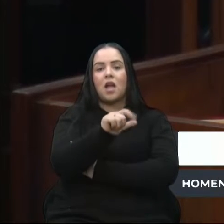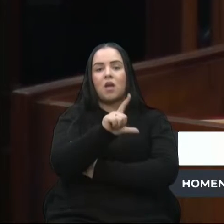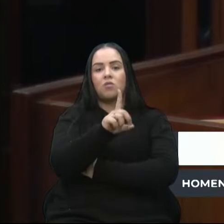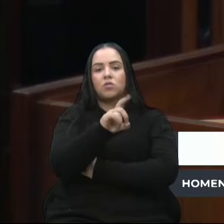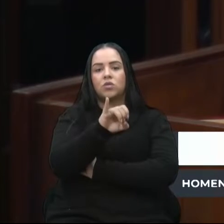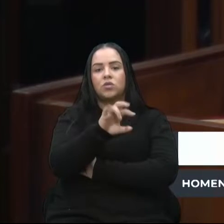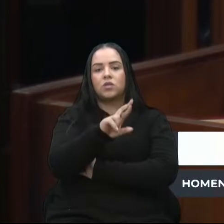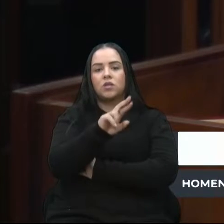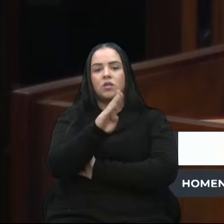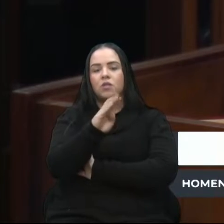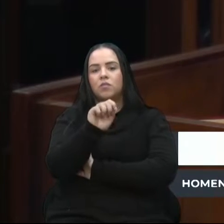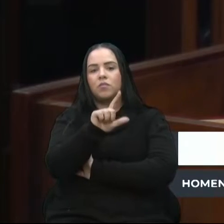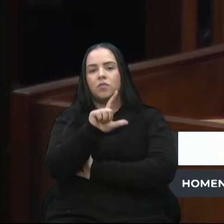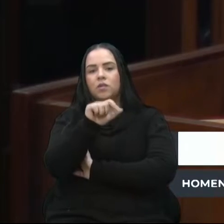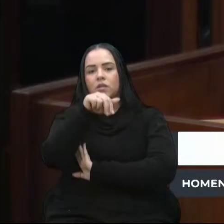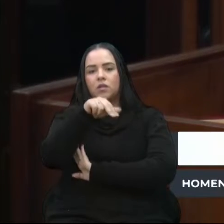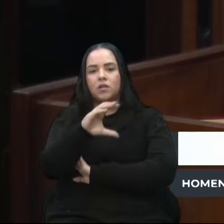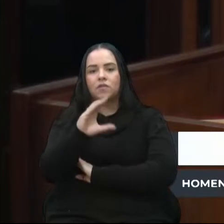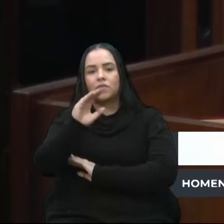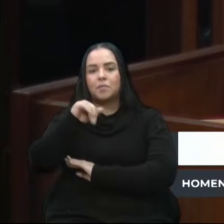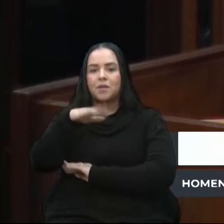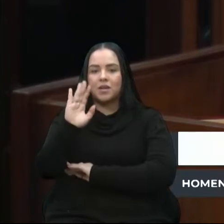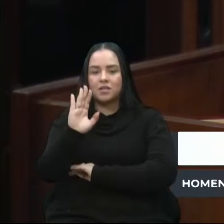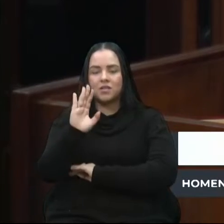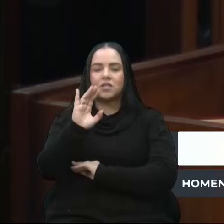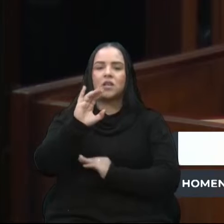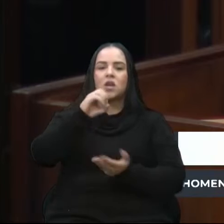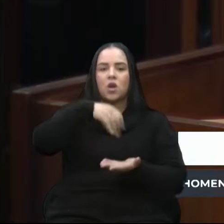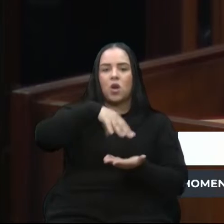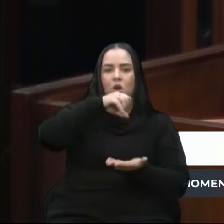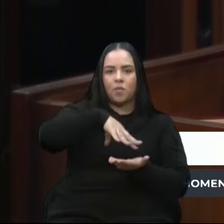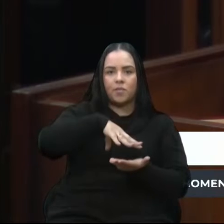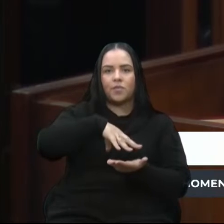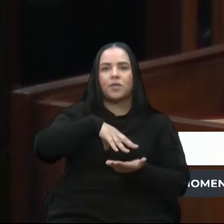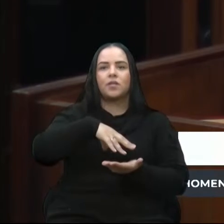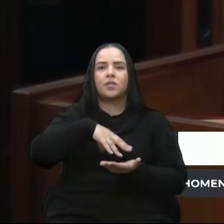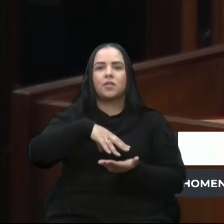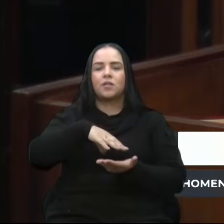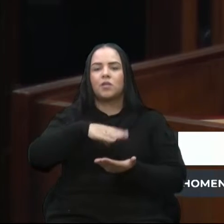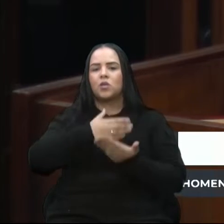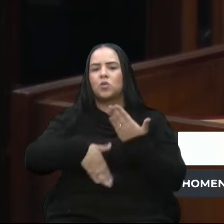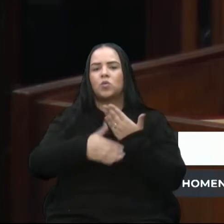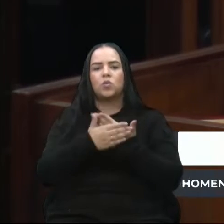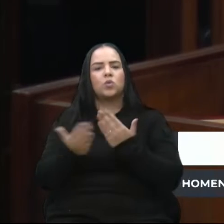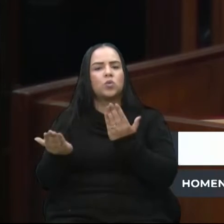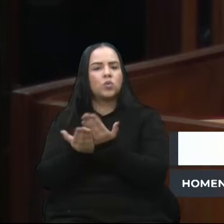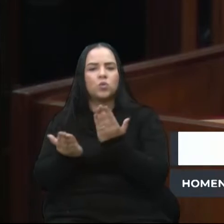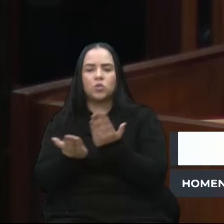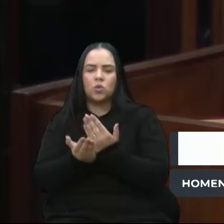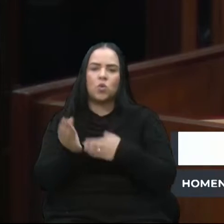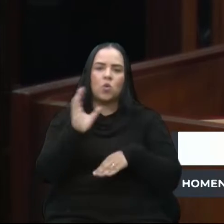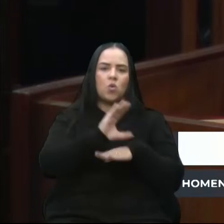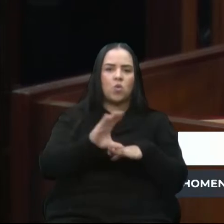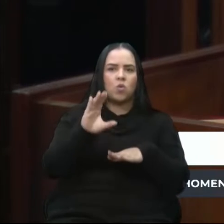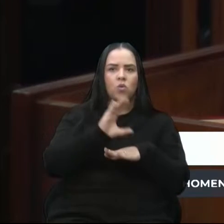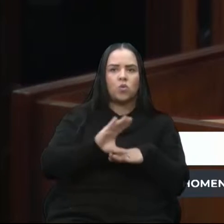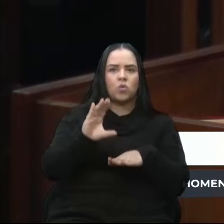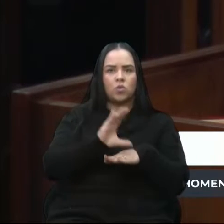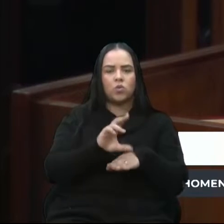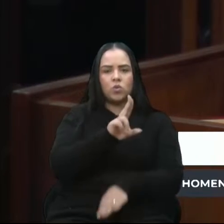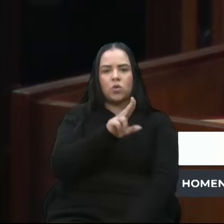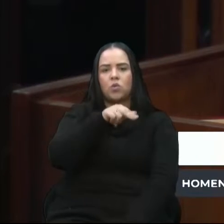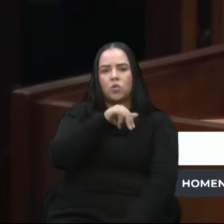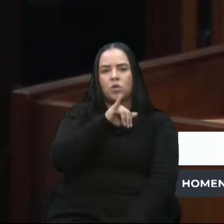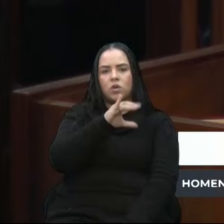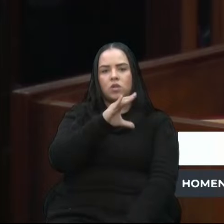espalhadas para todo mundo que estuda. Estuda onde? Curso de extensão universitária, via Unicentro, Universidade